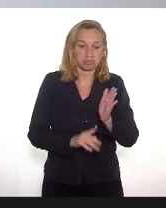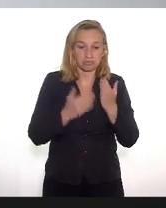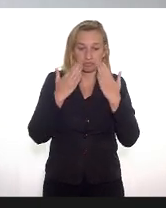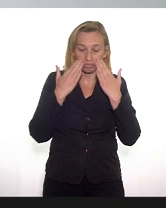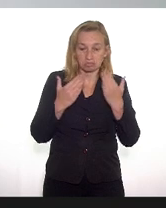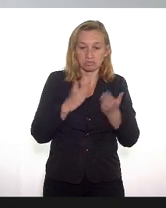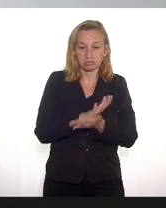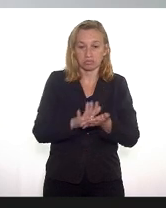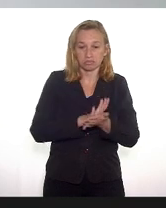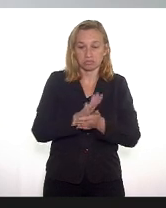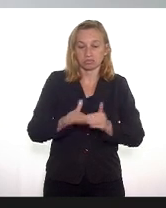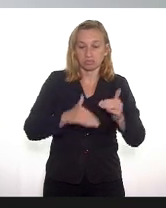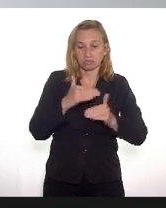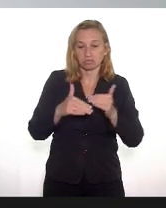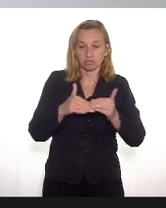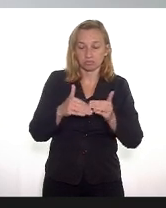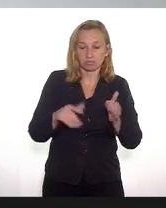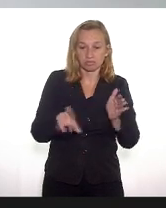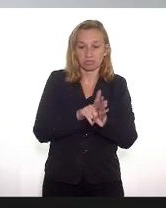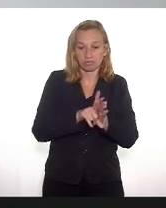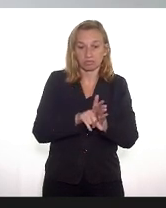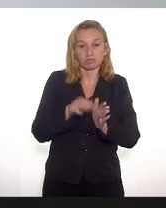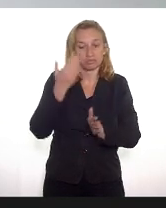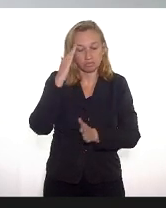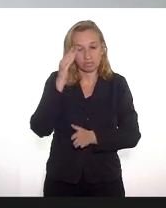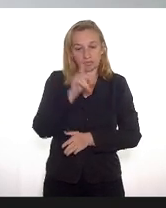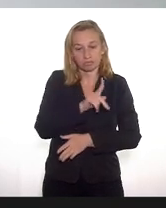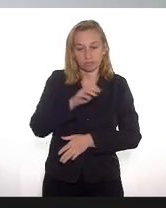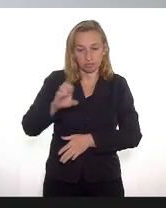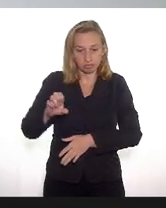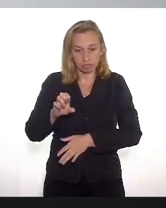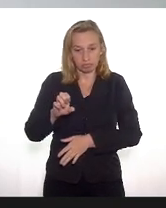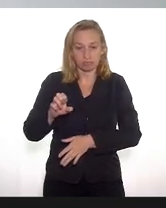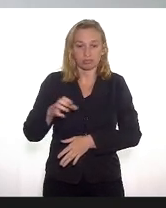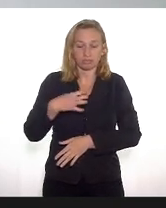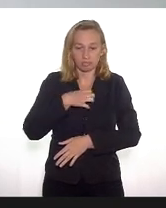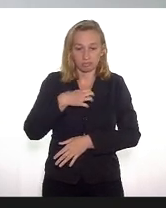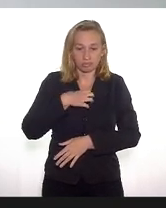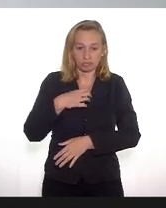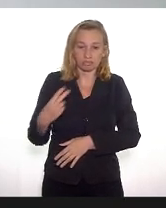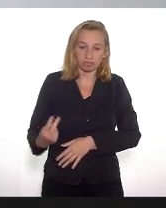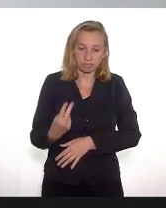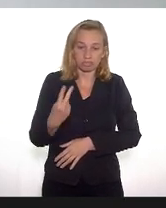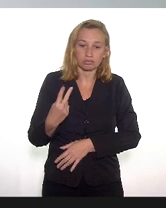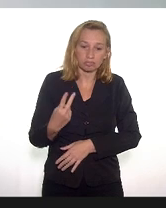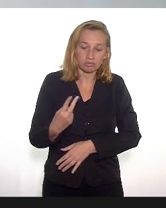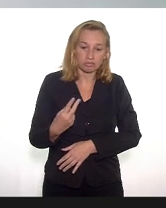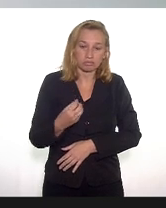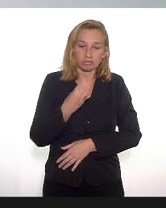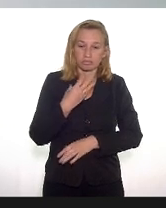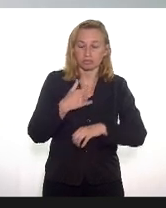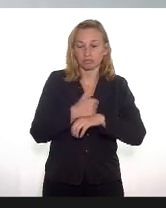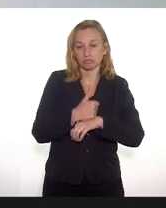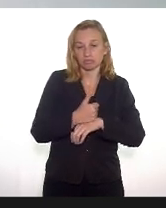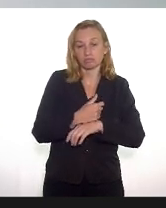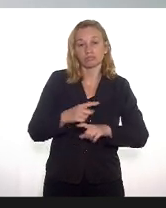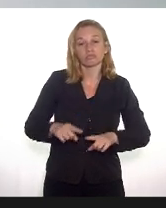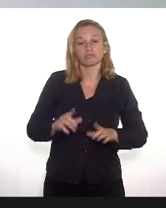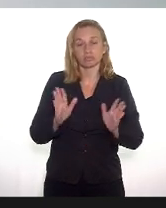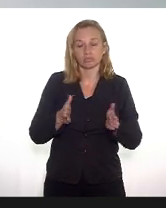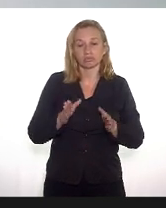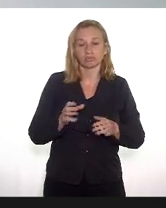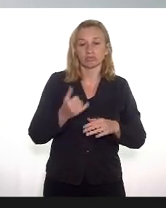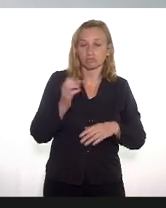nenhum grupo no processo de vacinação, porque eu entendo que o PNI, nesse sentido, contemplou a maior parte dos profissionais. No caso